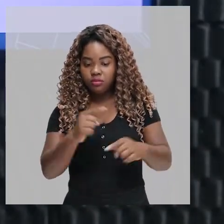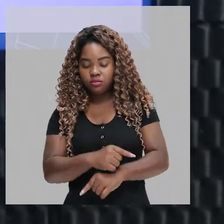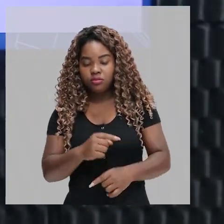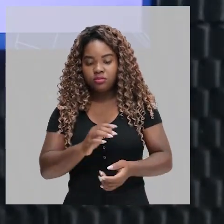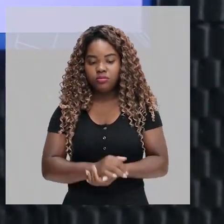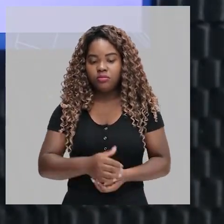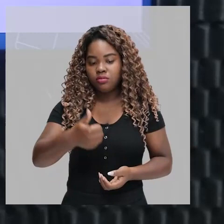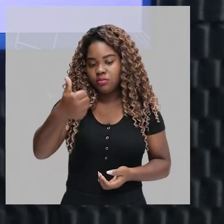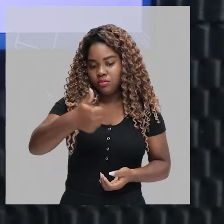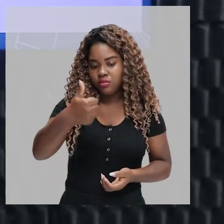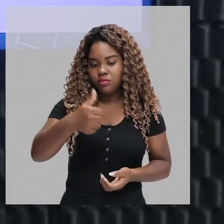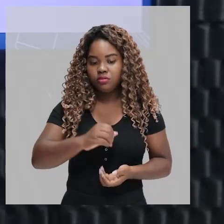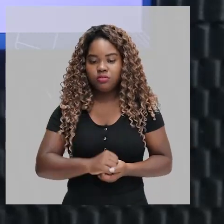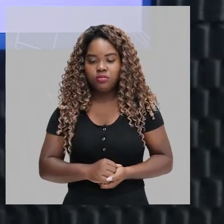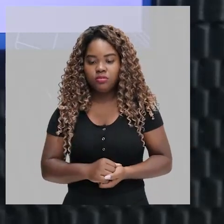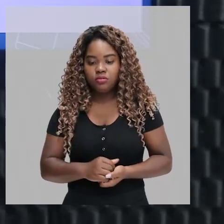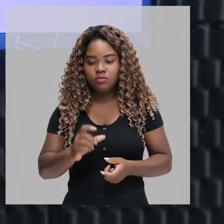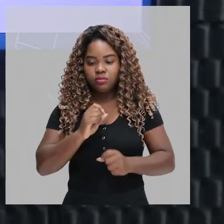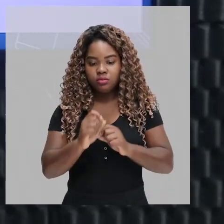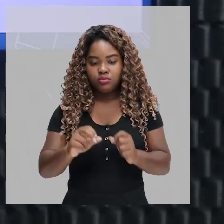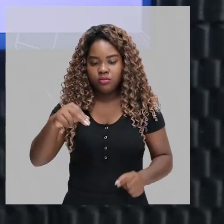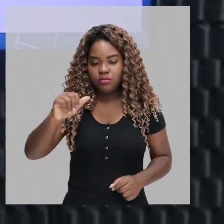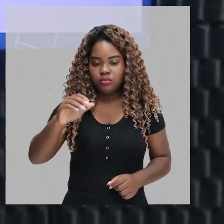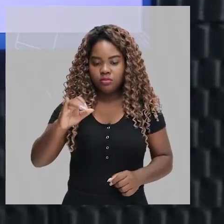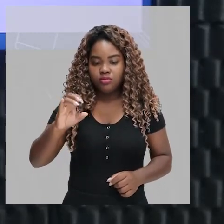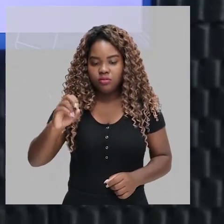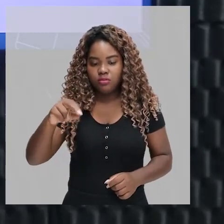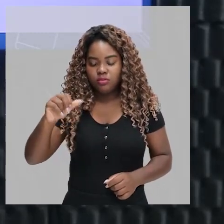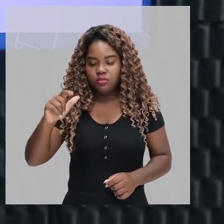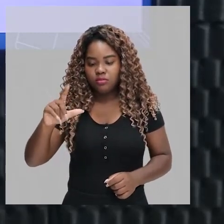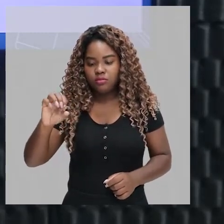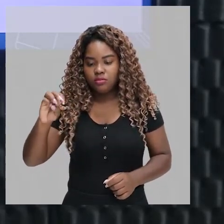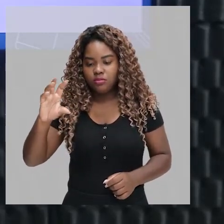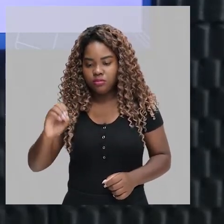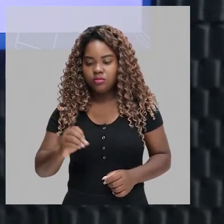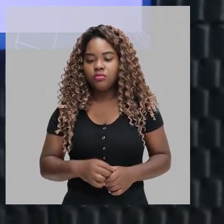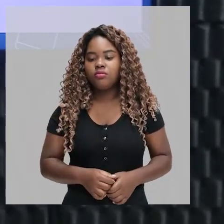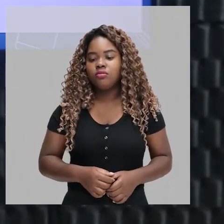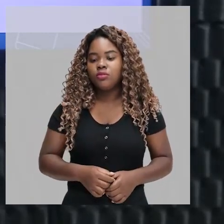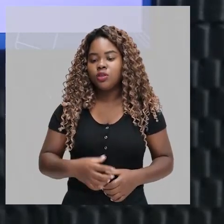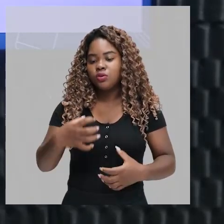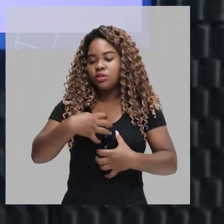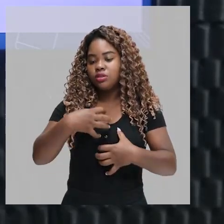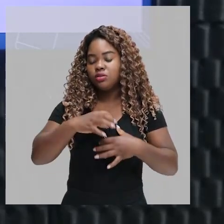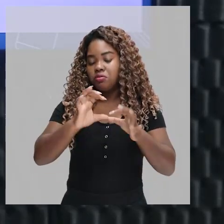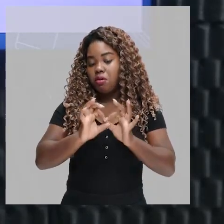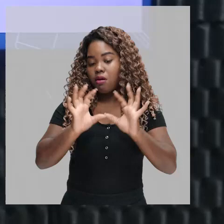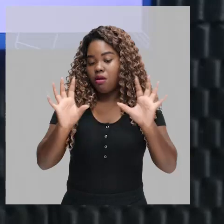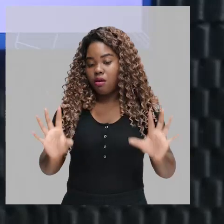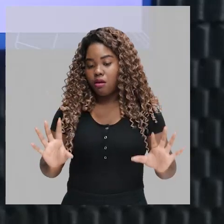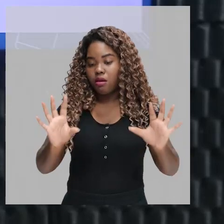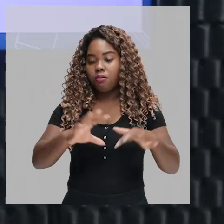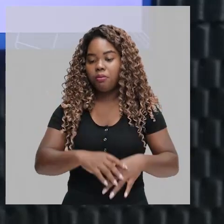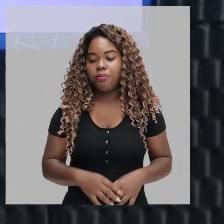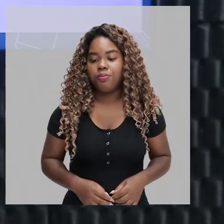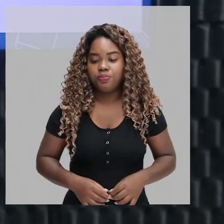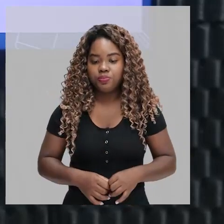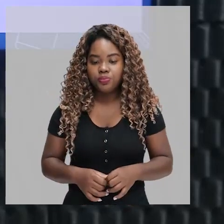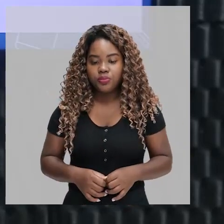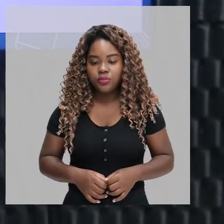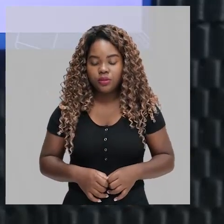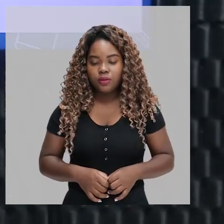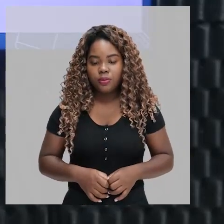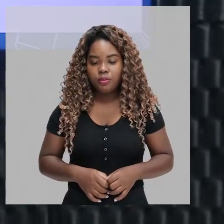primeiro momento é marcado pelo nacionalismo com o Espírito de liberdade tá e retomada dos